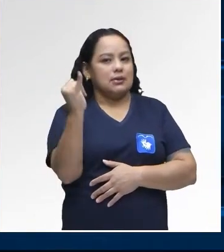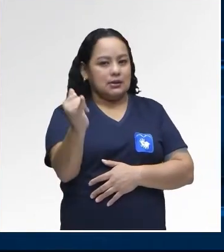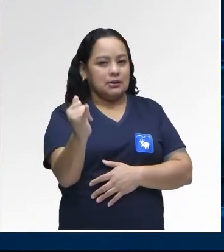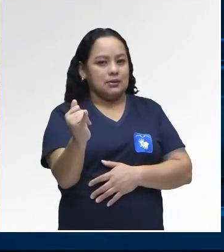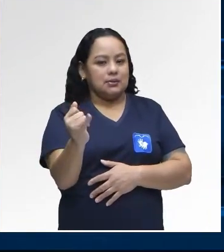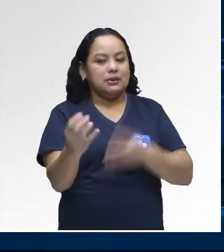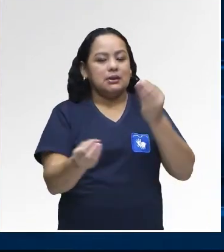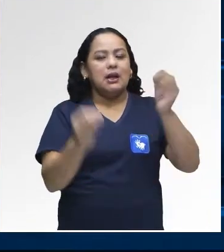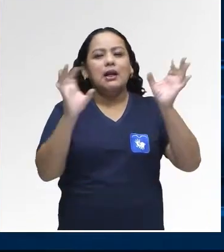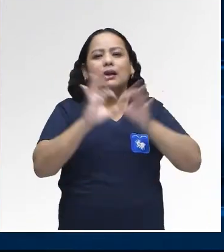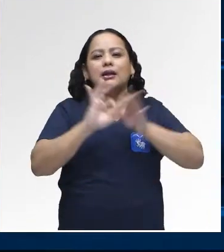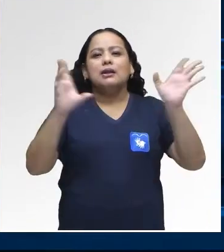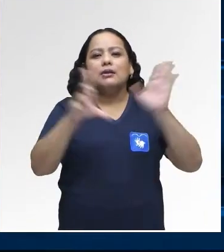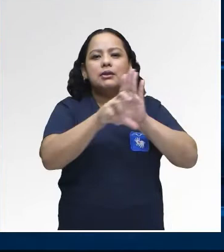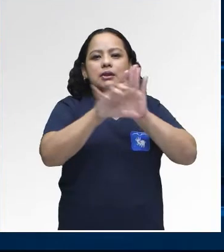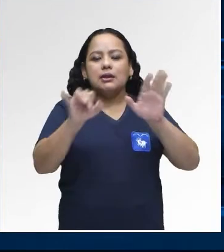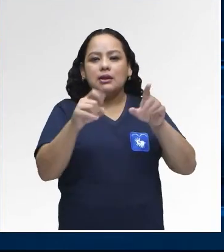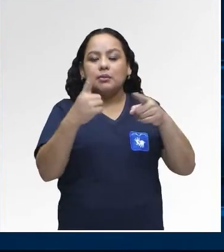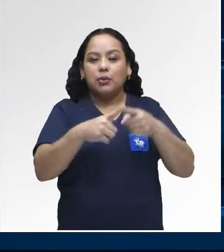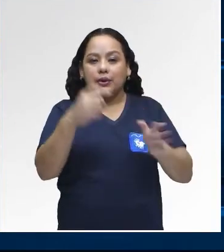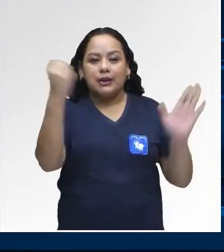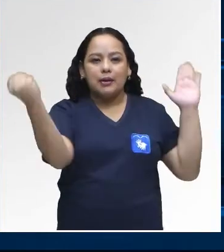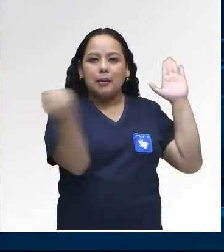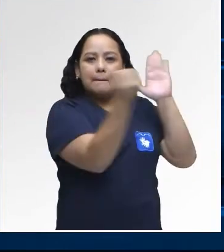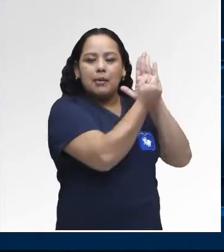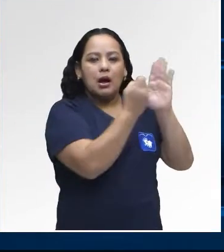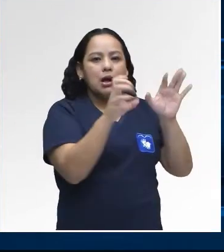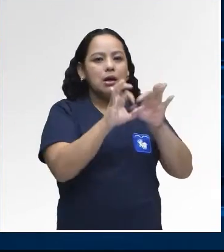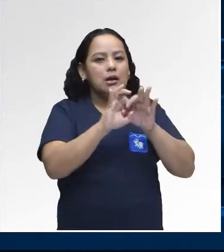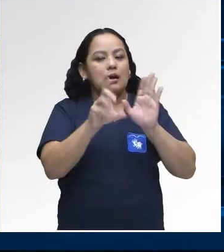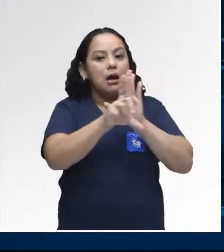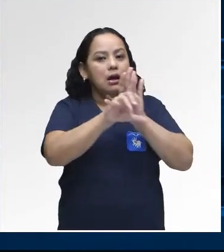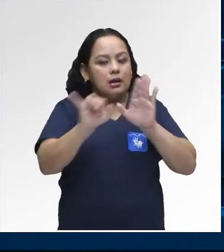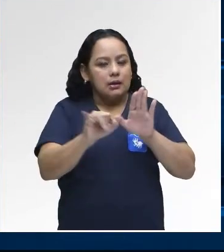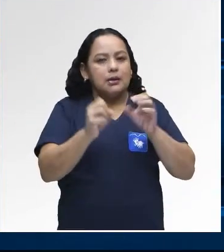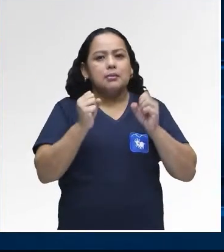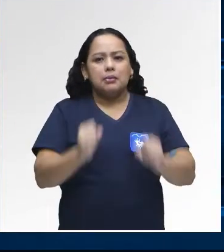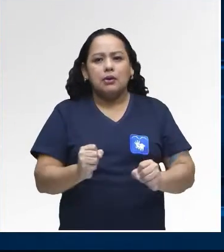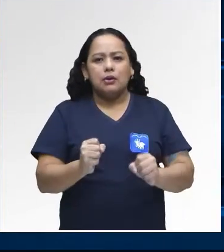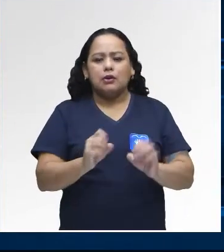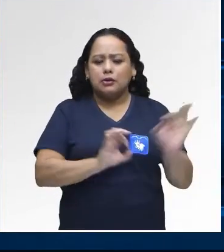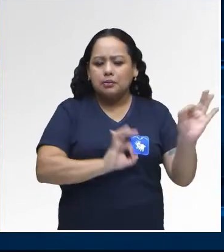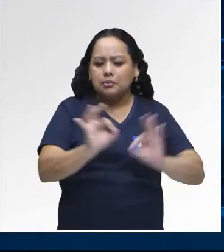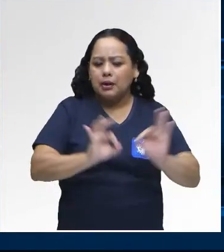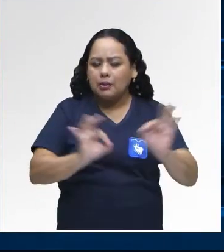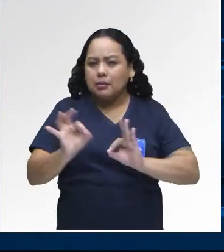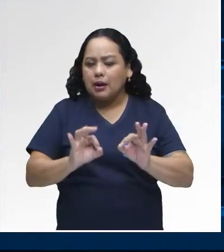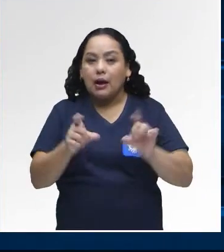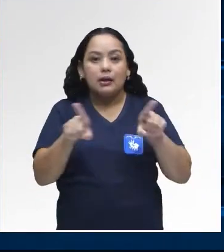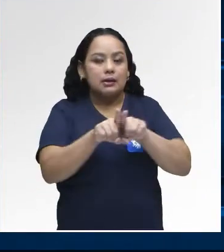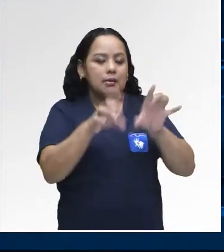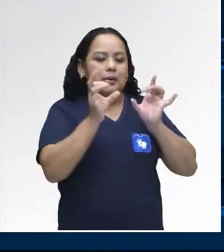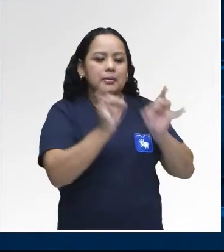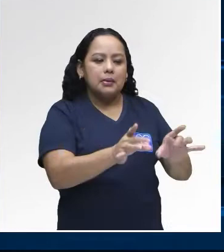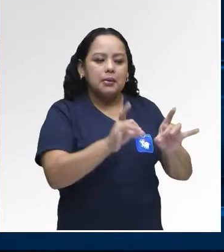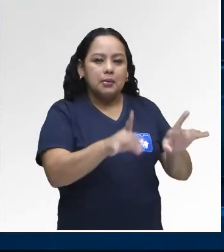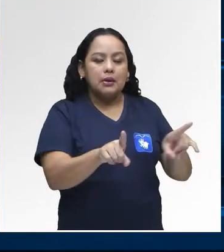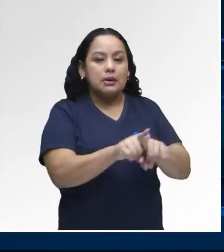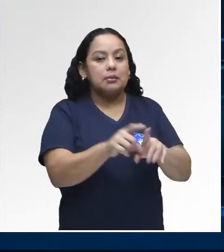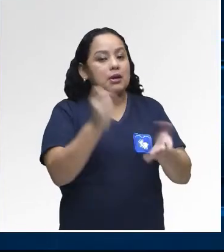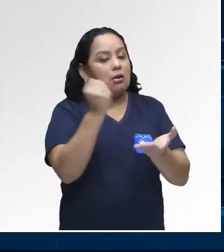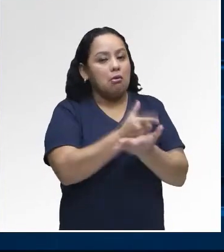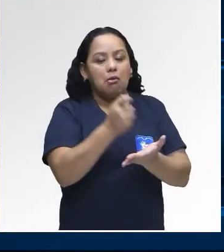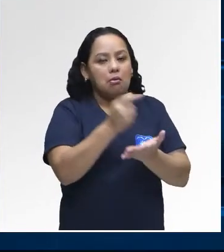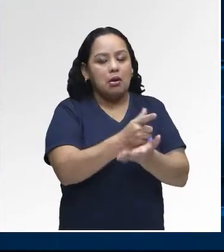são lícitas porque elas são legalizadas, elas podem ser produzidas, comercializadas e